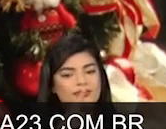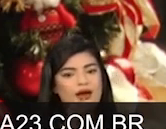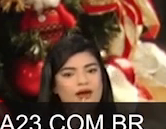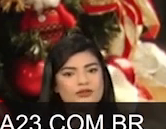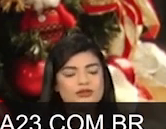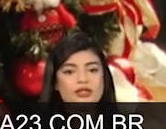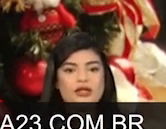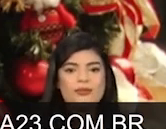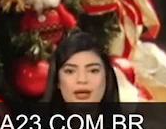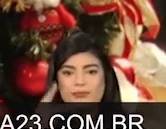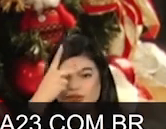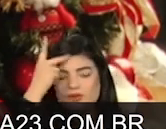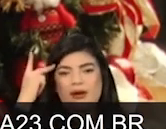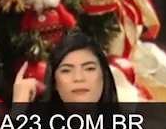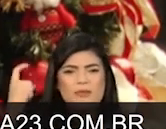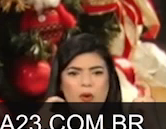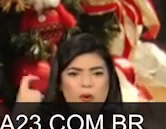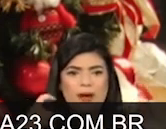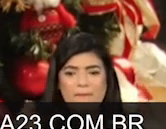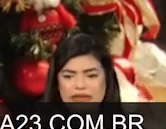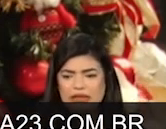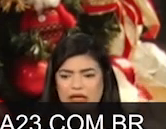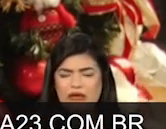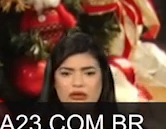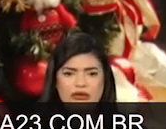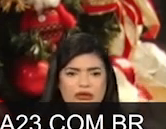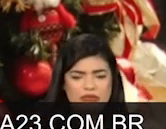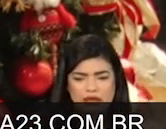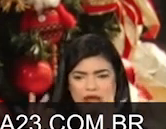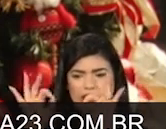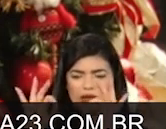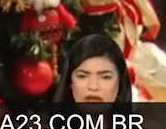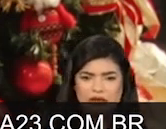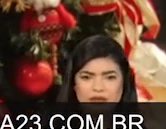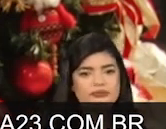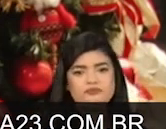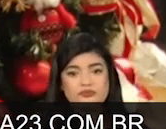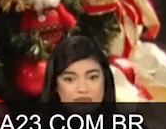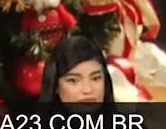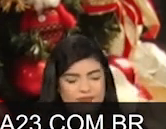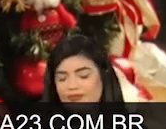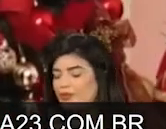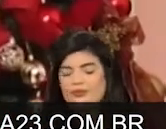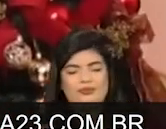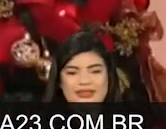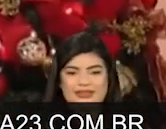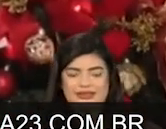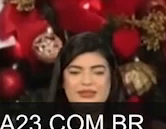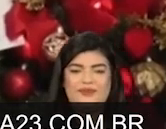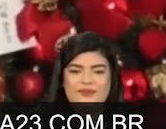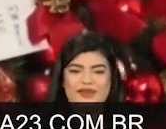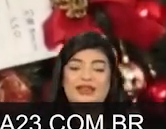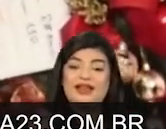Porque a pessoa não tem a preocupação de estar montando, né? E nem desmontando, tentando guardar em algum canto da casa. As opções